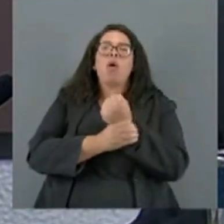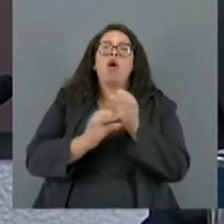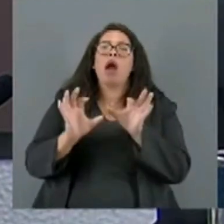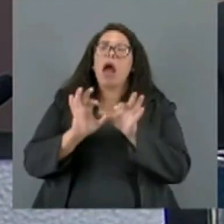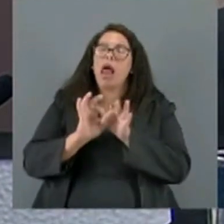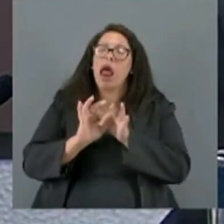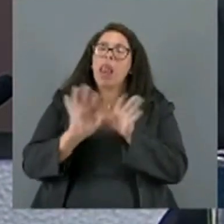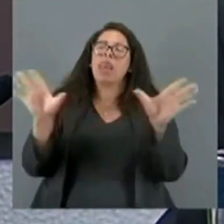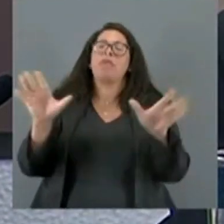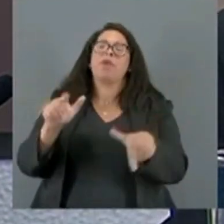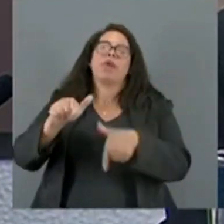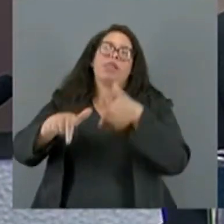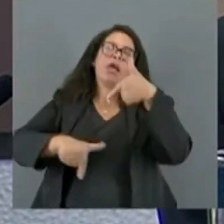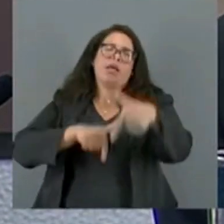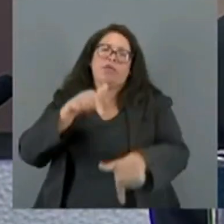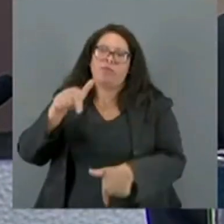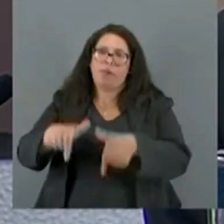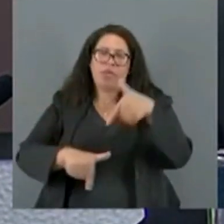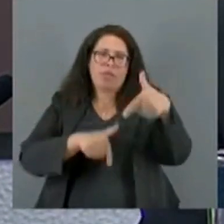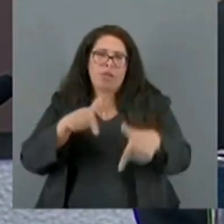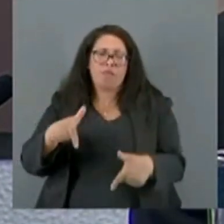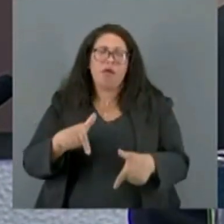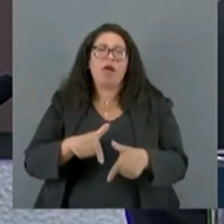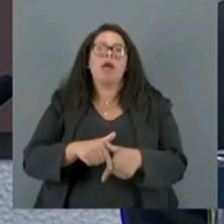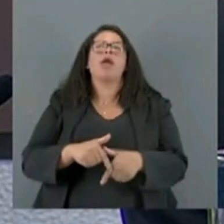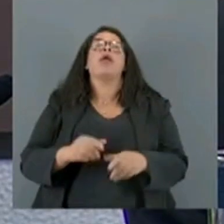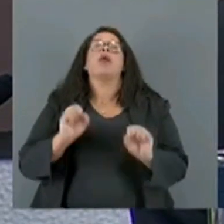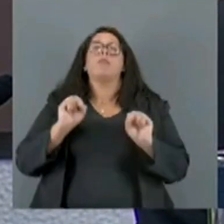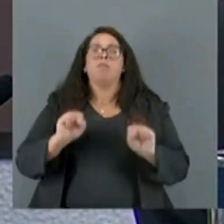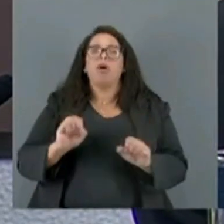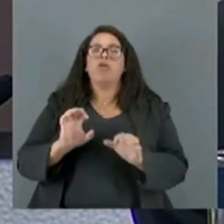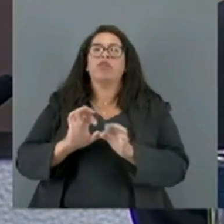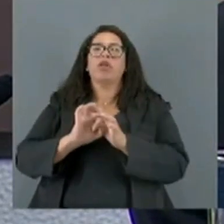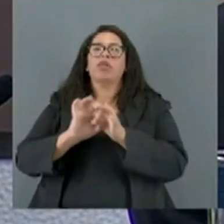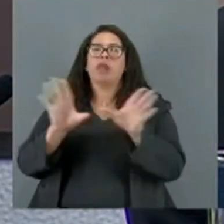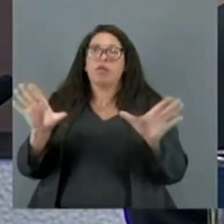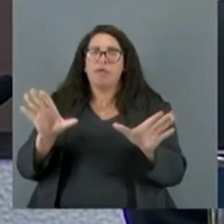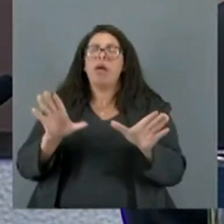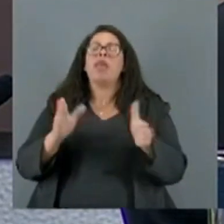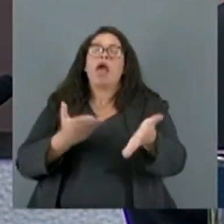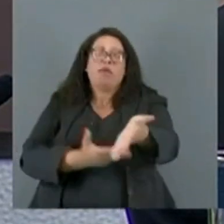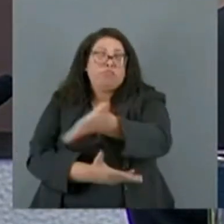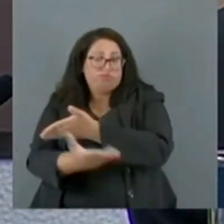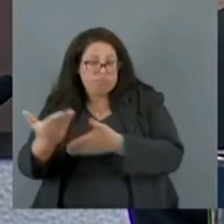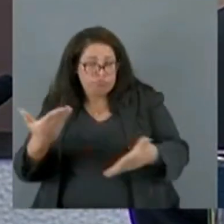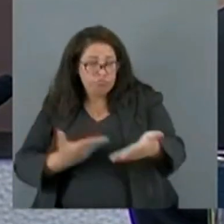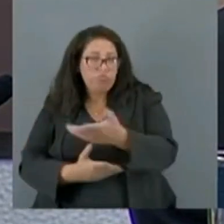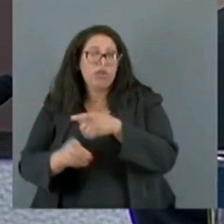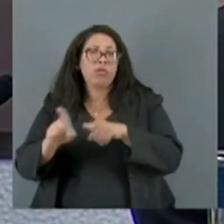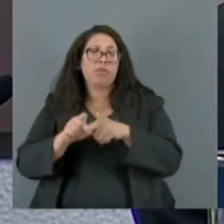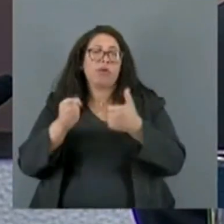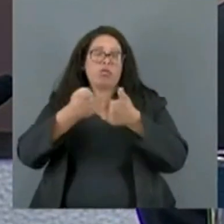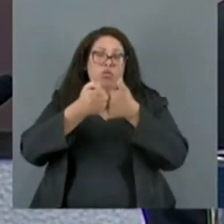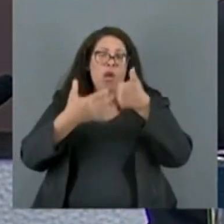independência funcional, a sua independência e agir dentro do livre convencimento. E lá no artigo